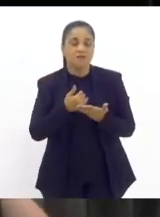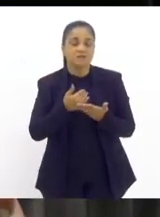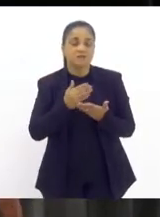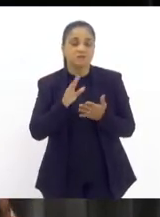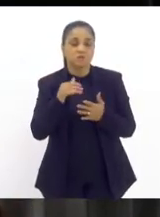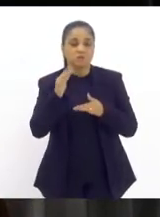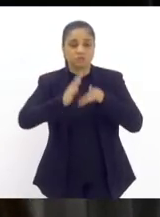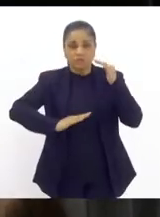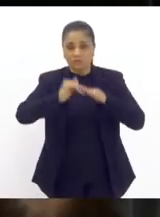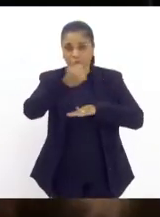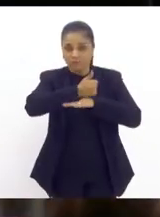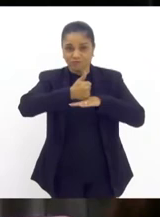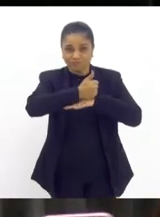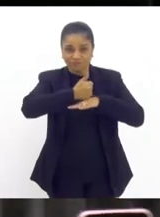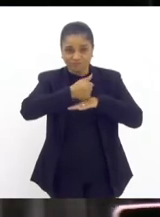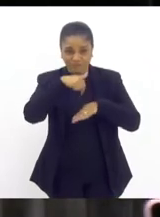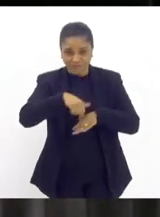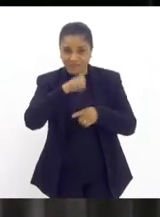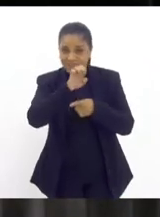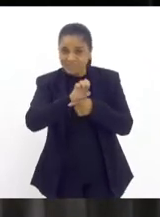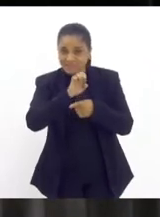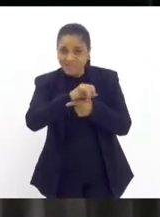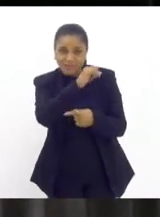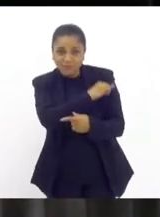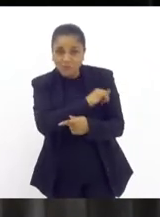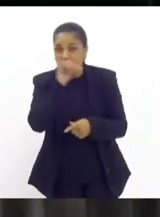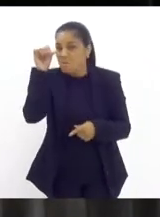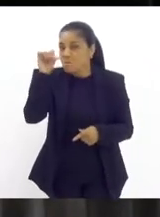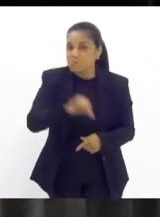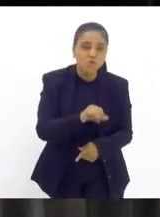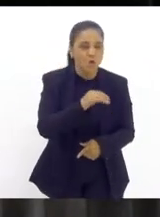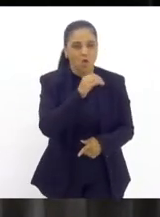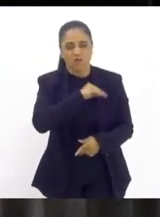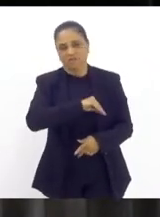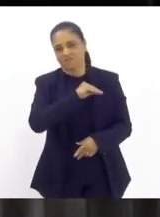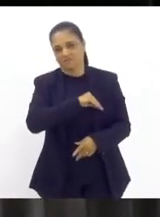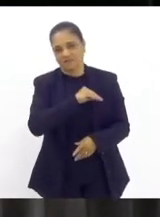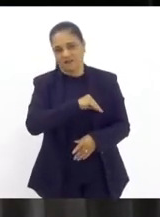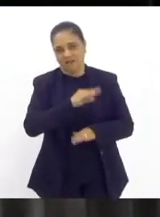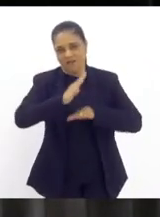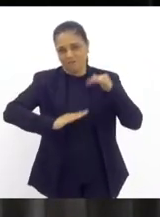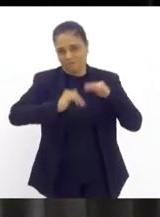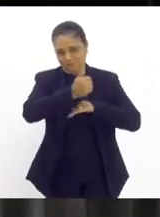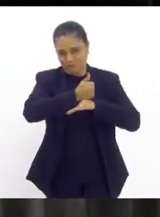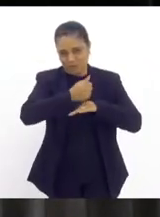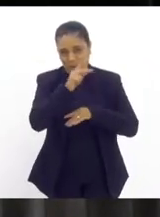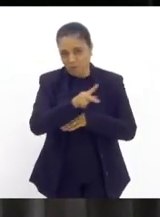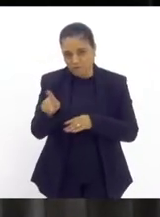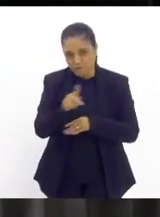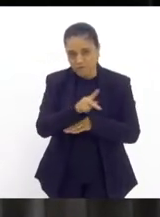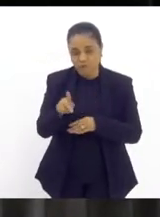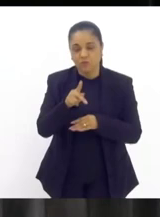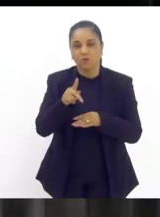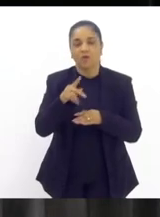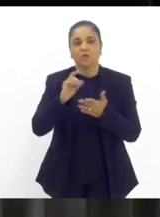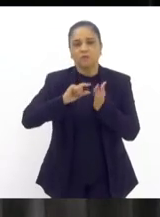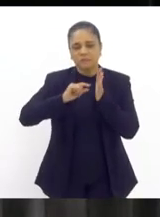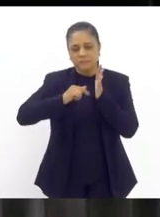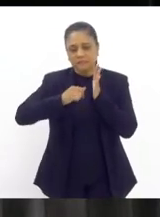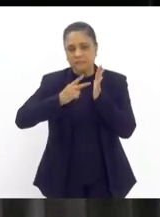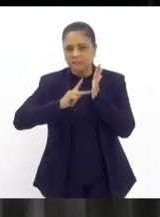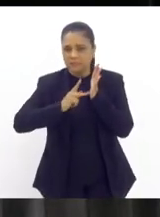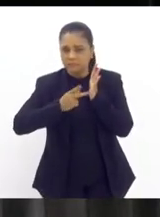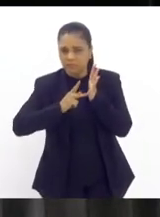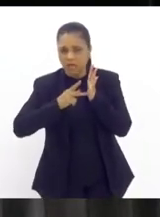Janeiro recebe um dos piores salários desse país e segundo Sindicato Estadual dos profissionais de educação CEP aqui do Rio